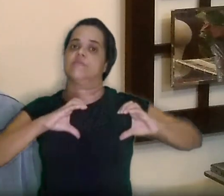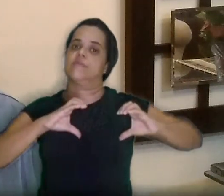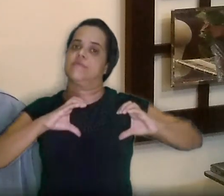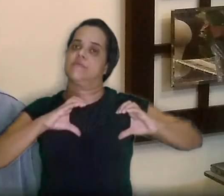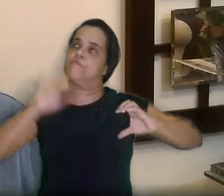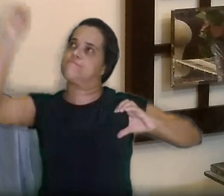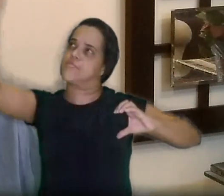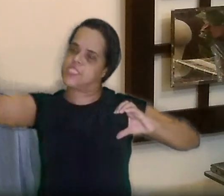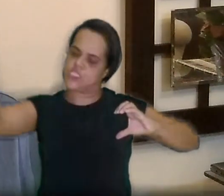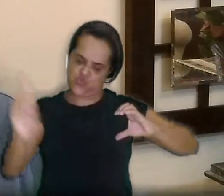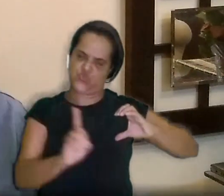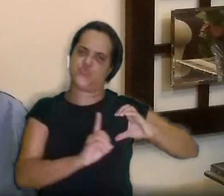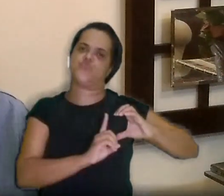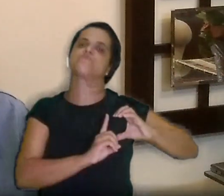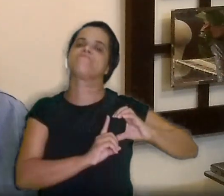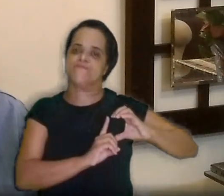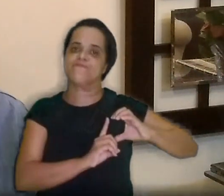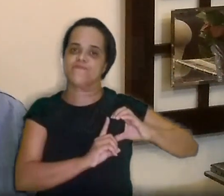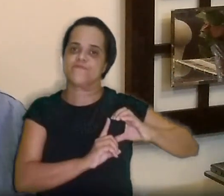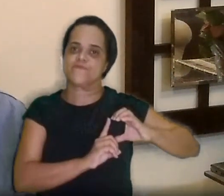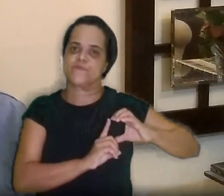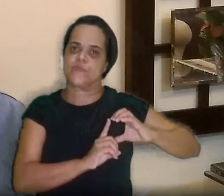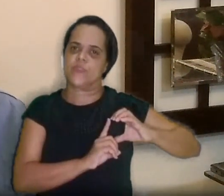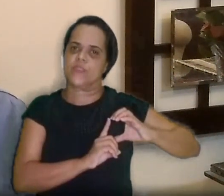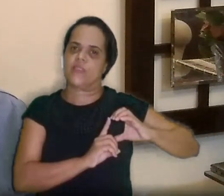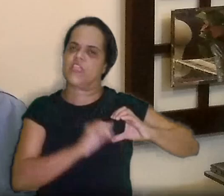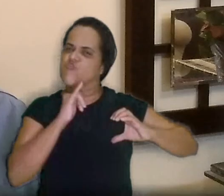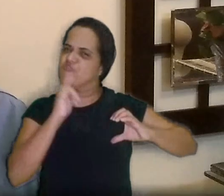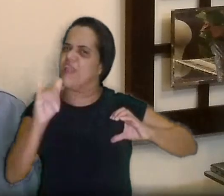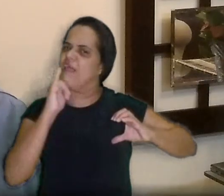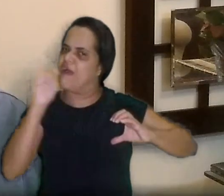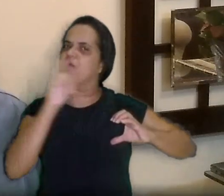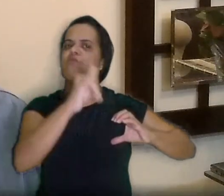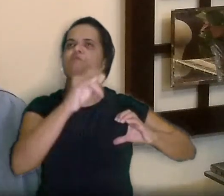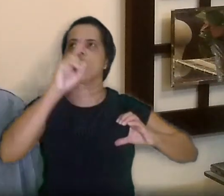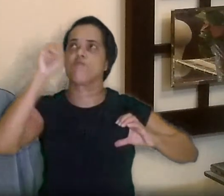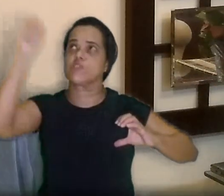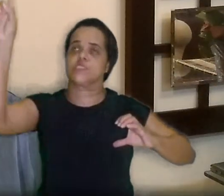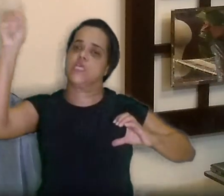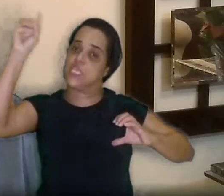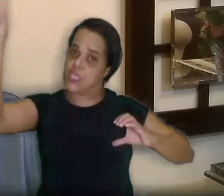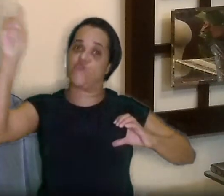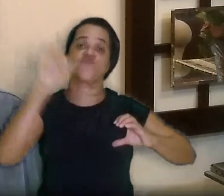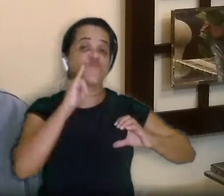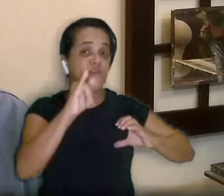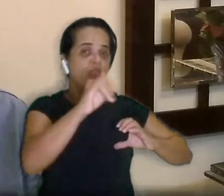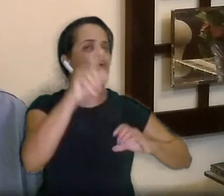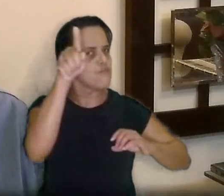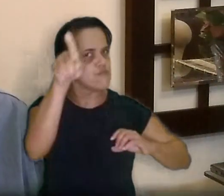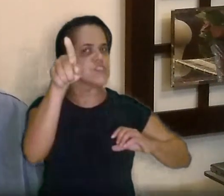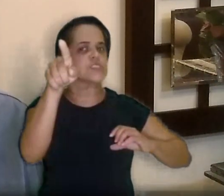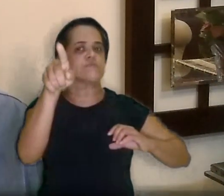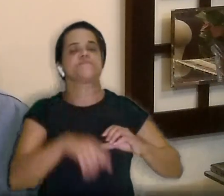nas nossas vidas, que possamos estar com o coração quebrantado diante do Senhor, para que Ele possa falar aos nossos corações.